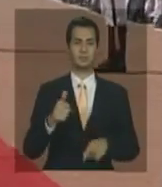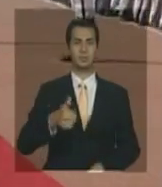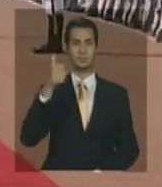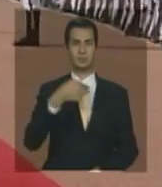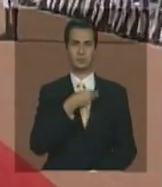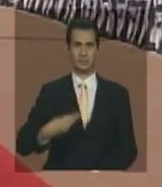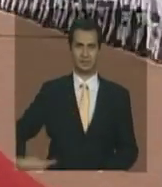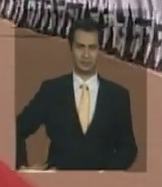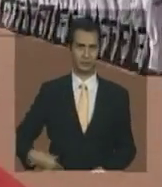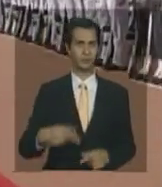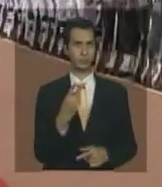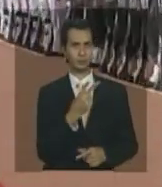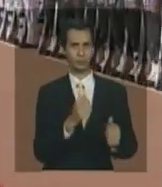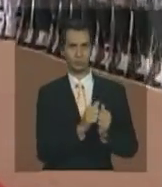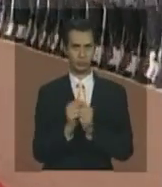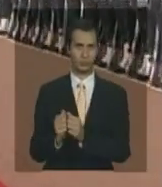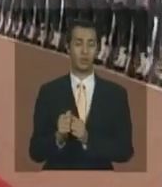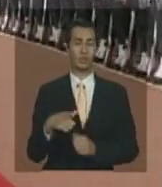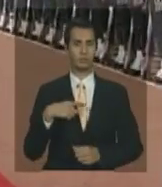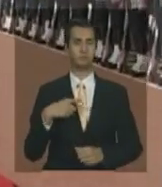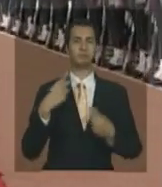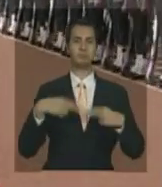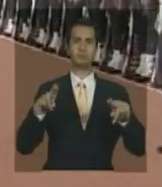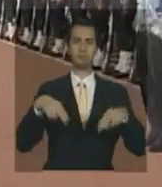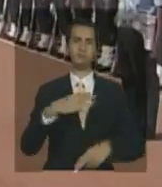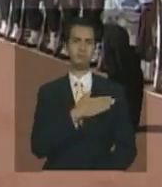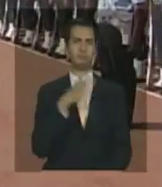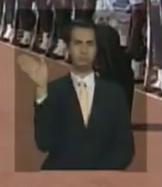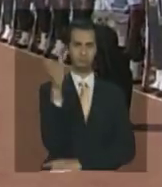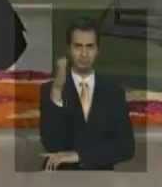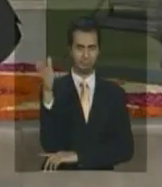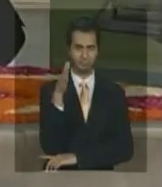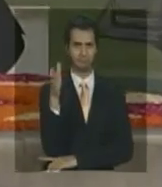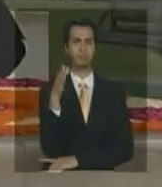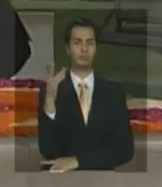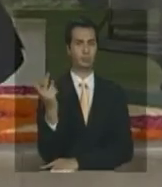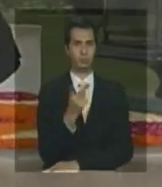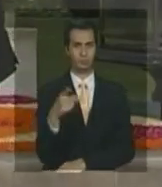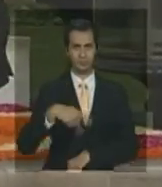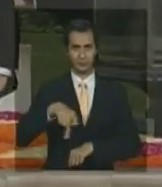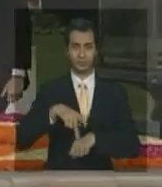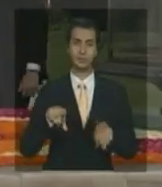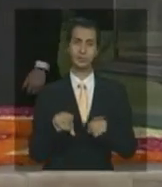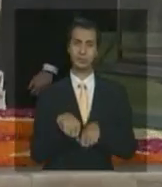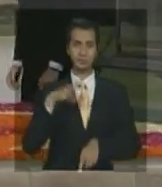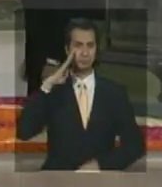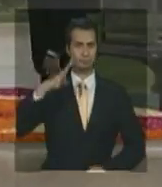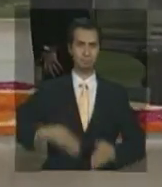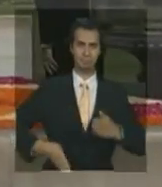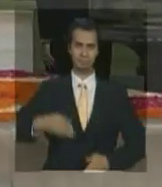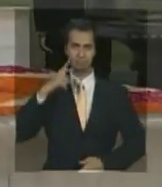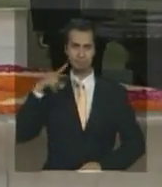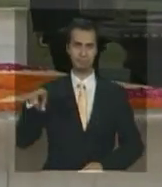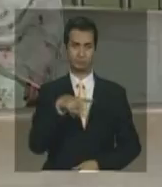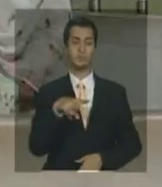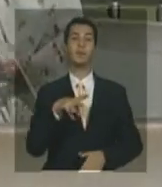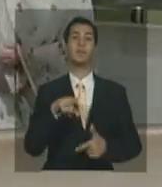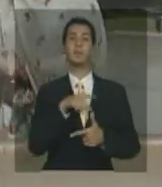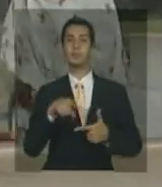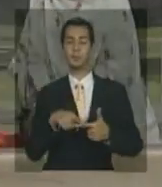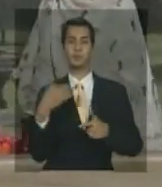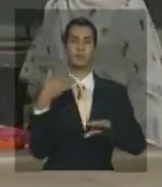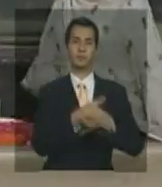primeiro-ministro. Ouviu o hino dos dois países, passou em revista as tropas. Em seguida, ela visitou o memorial Mahatma